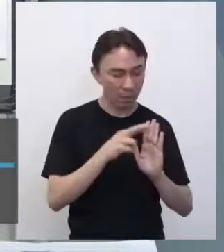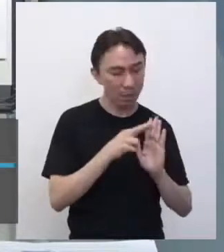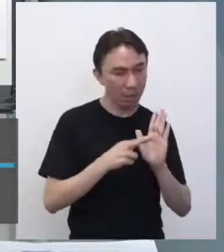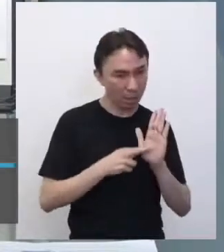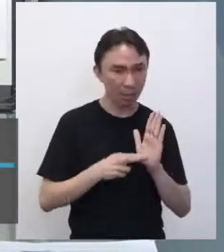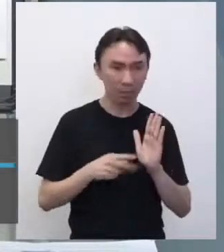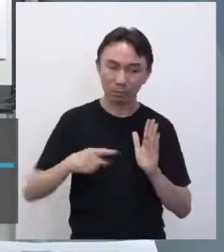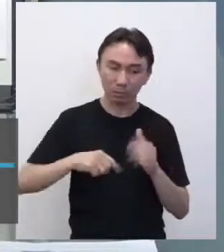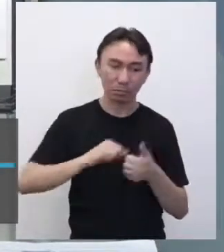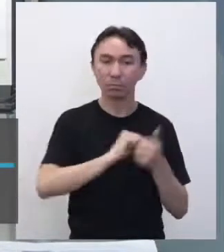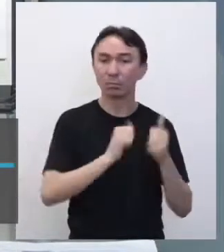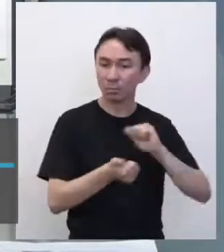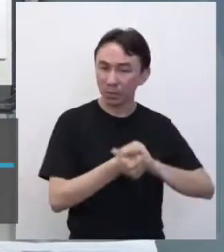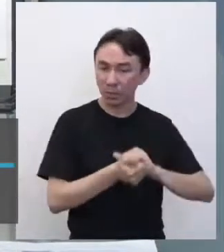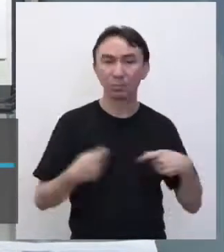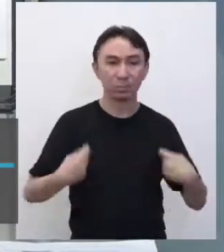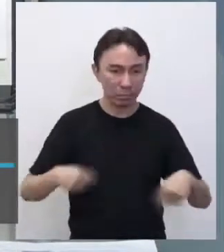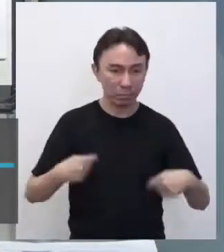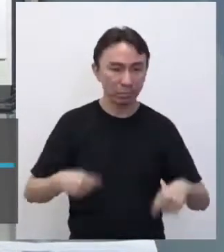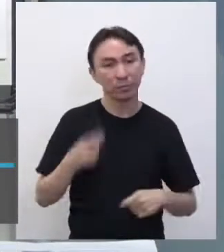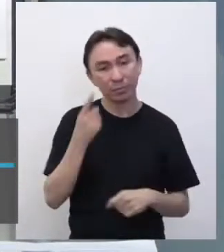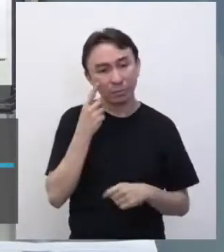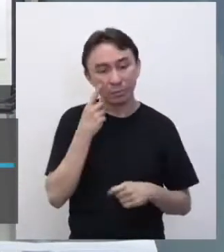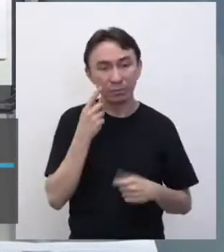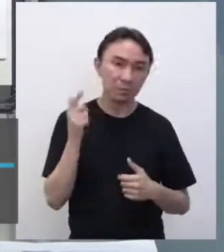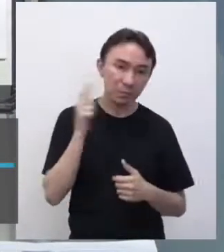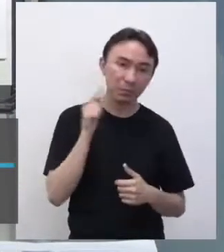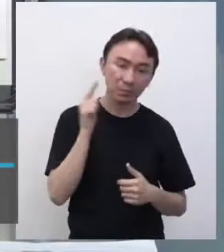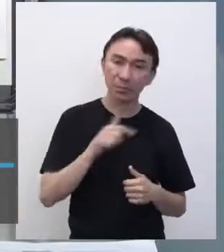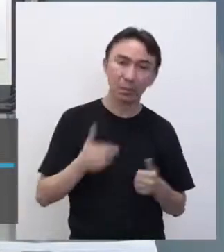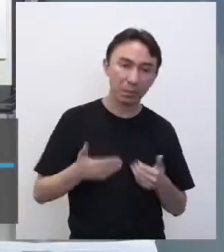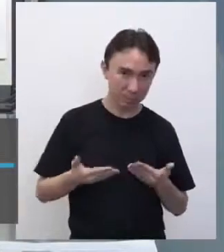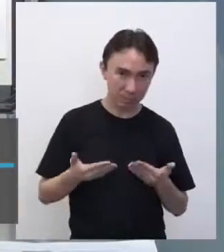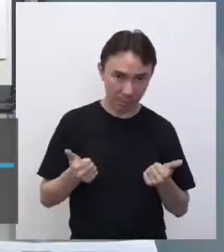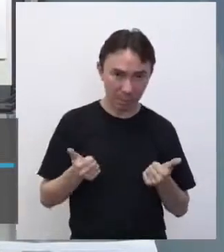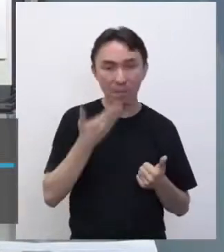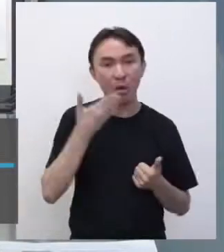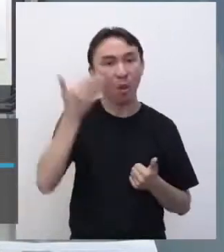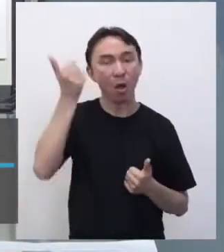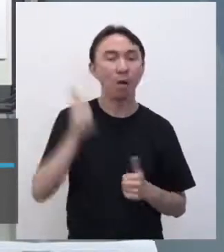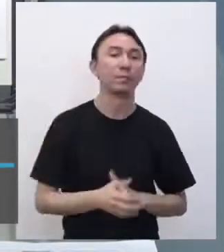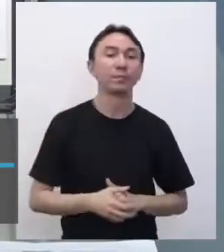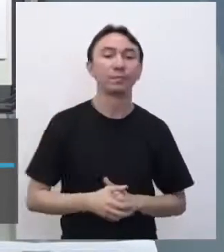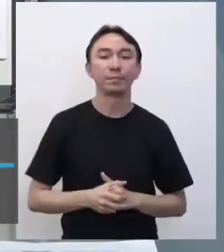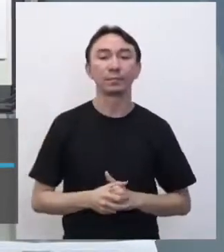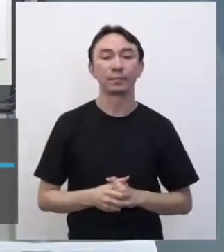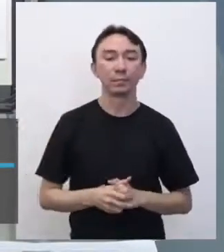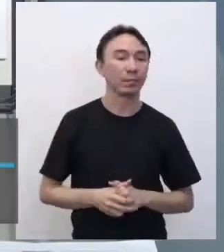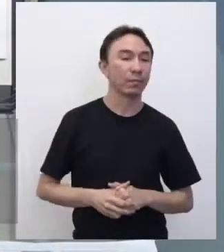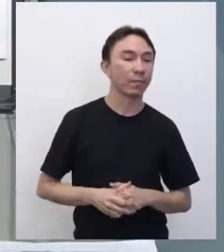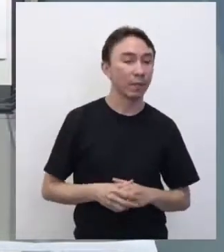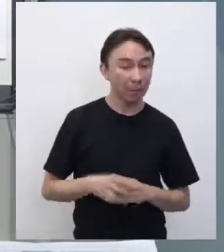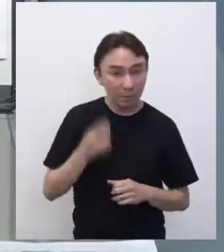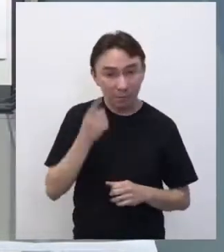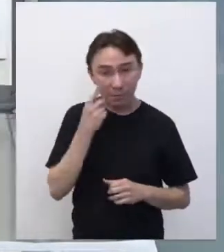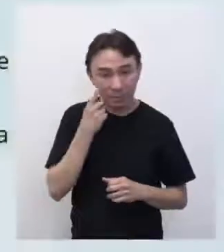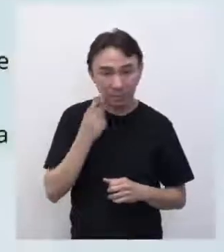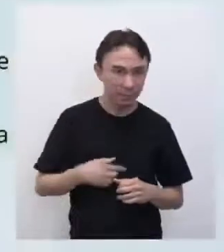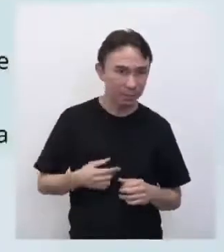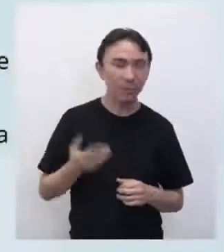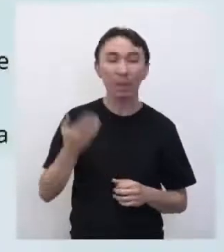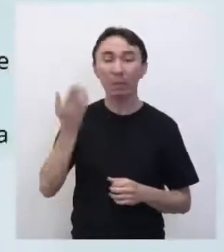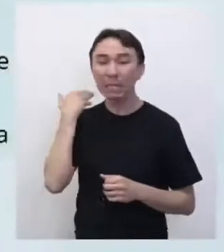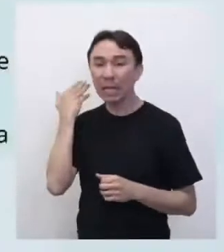ter que se adaptar e poder deixar as coisas de uma maneira mais interessante. Então, ó, vamos fazer uma recapitulação, que foi o que a gente viu na